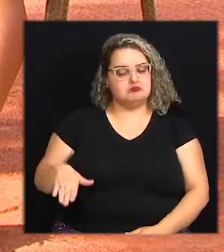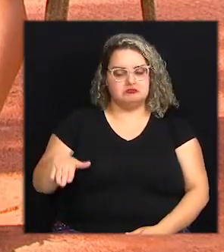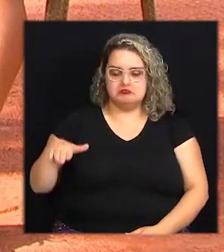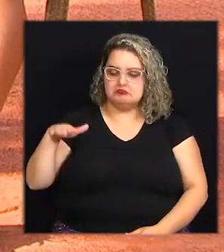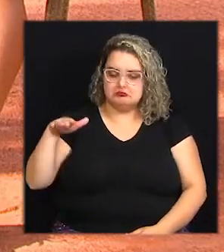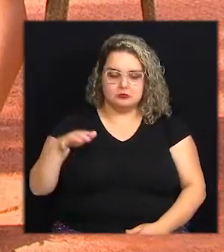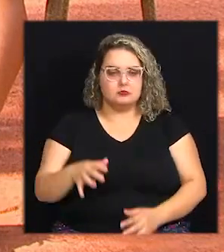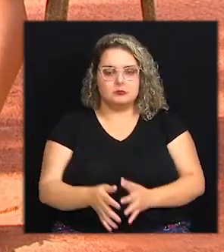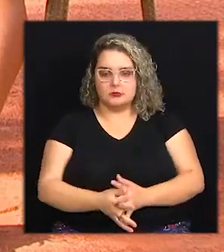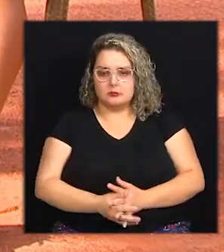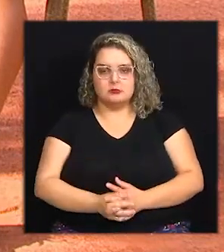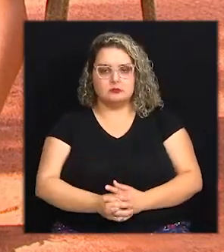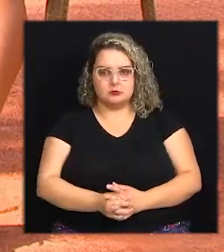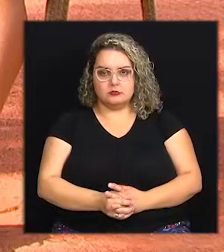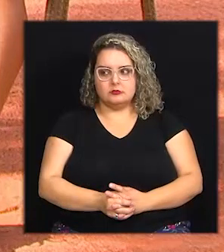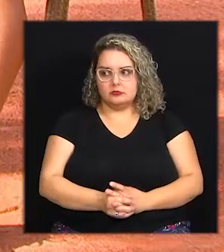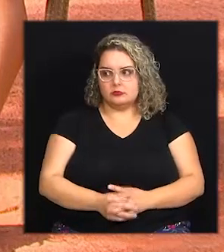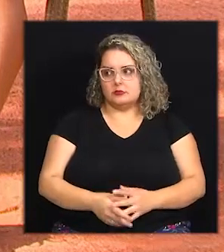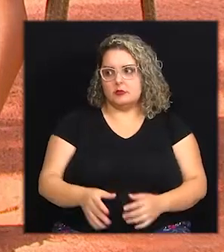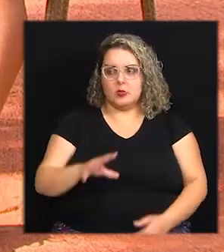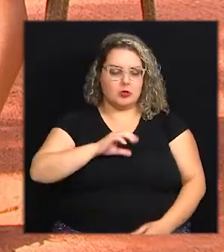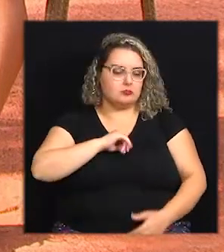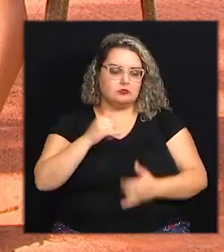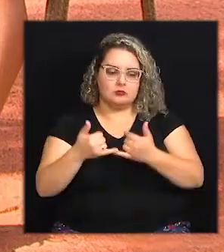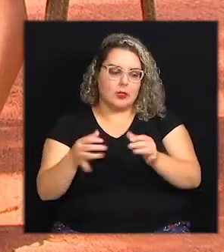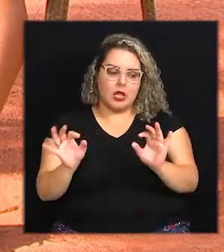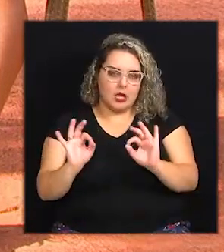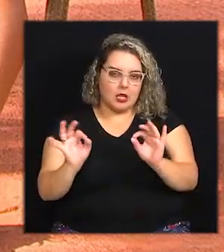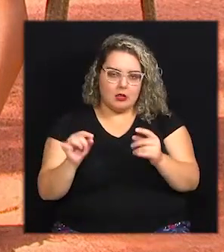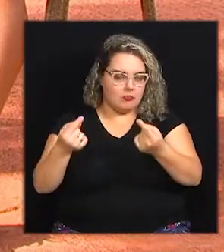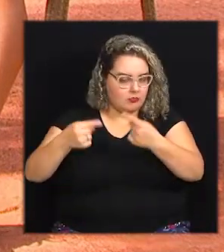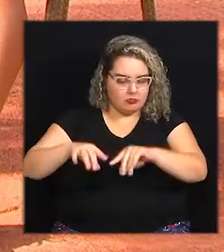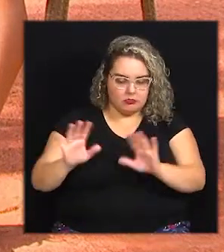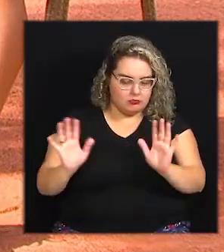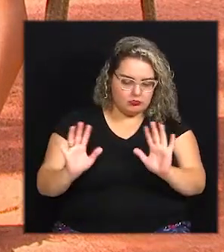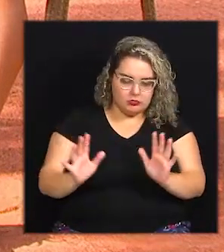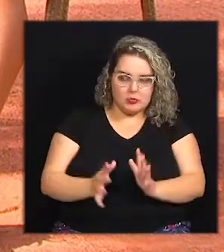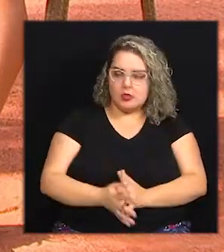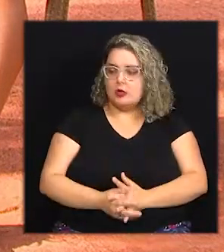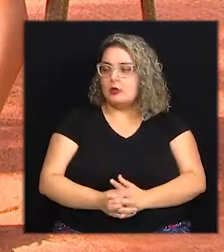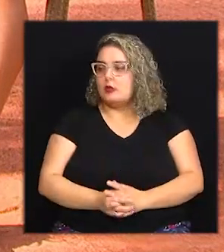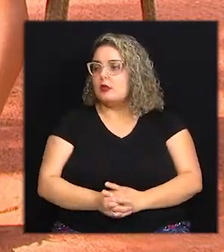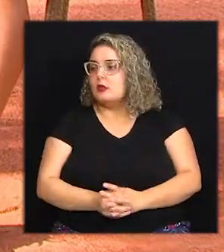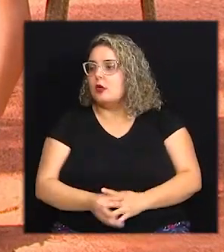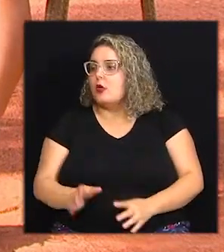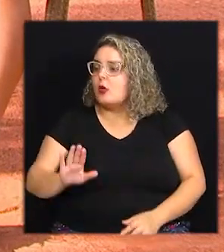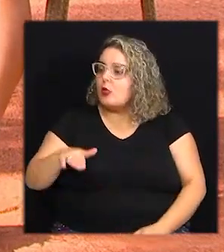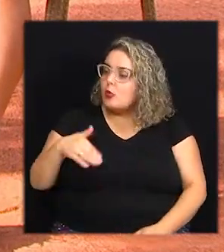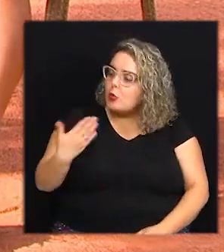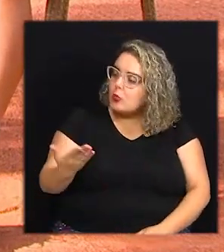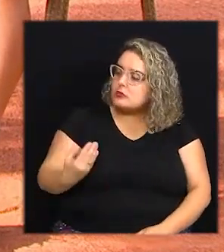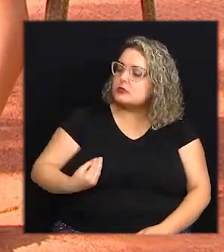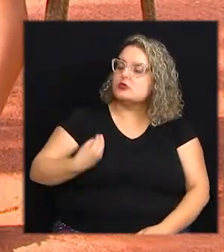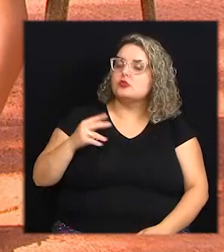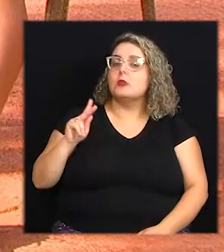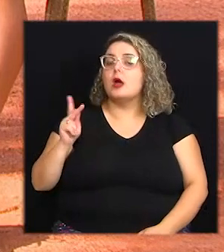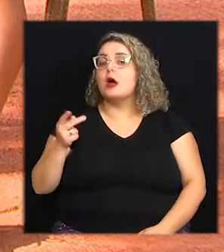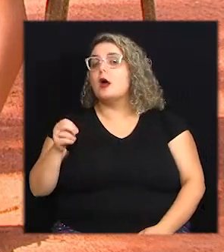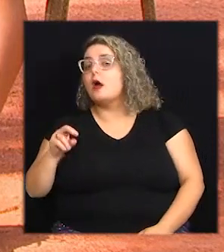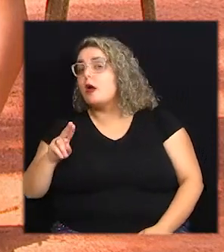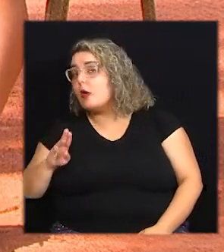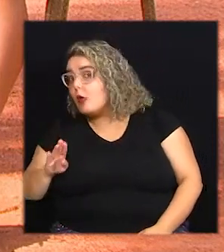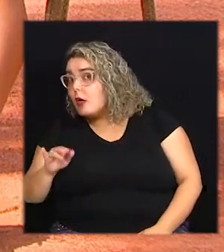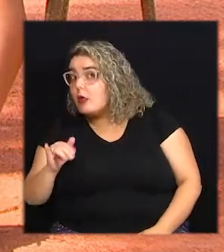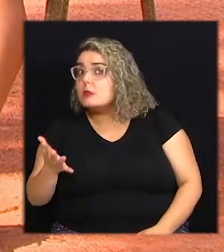pequeno eu gostava de brincar, mas nada competitivo, assim. Quando que na sua vida passou de hobby para algo